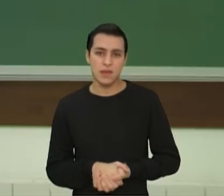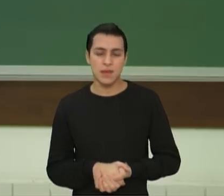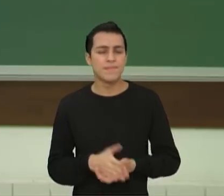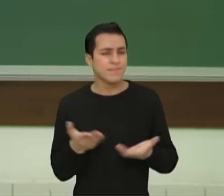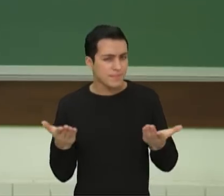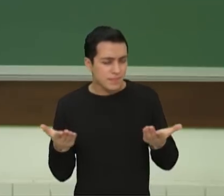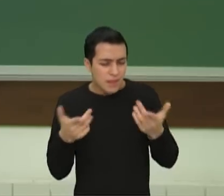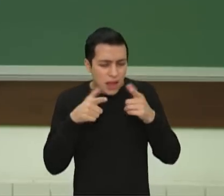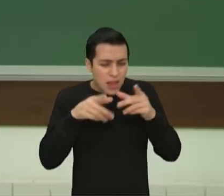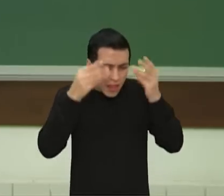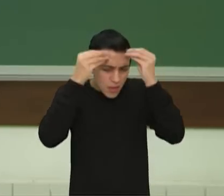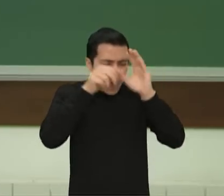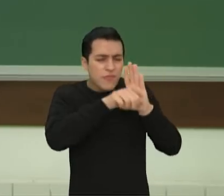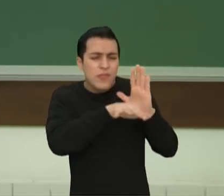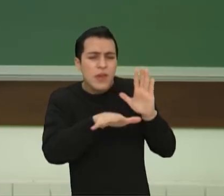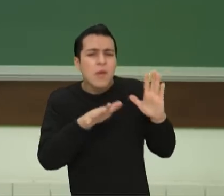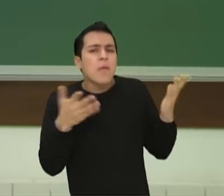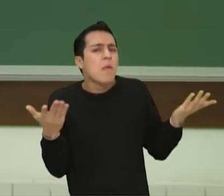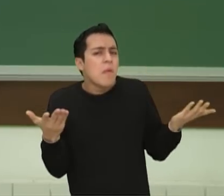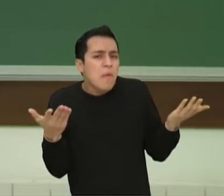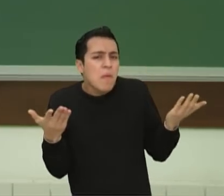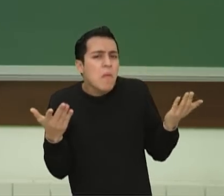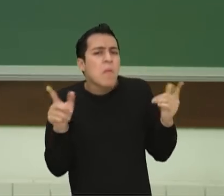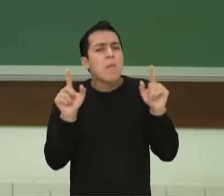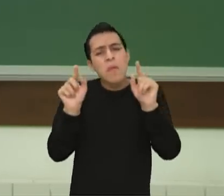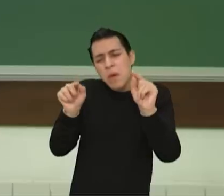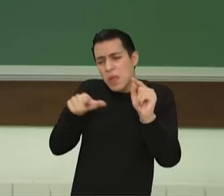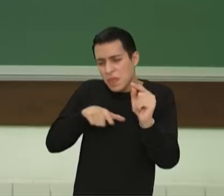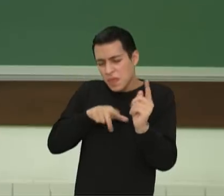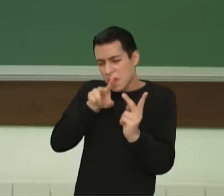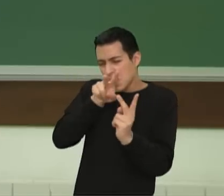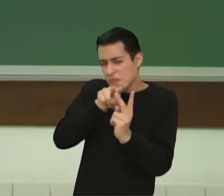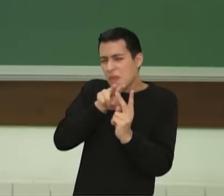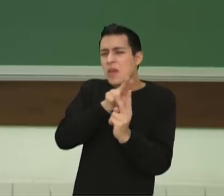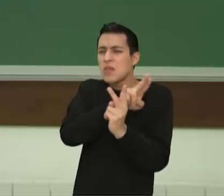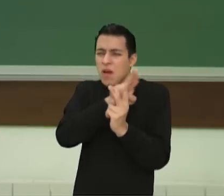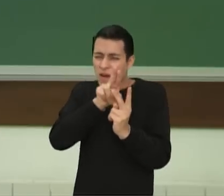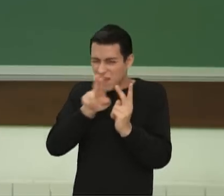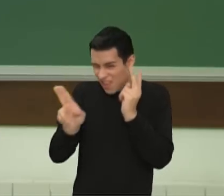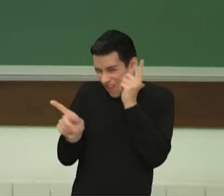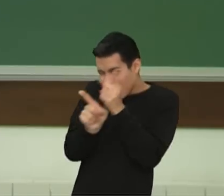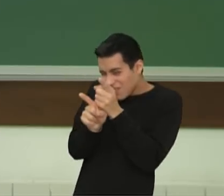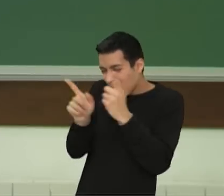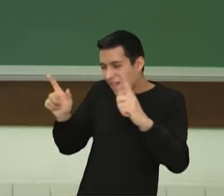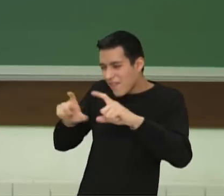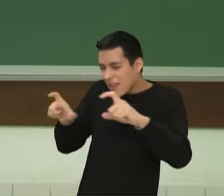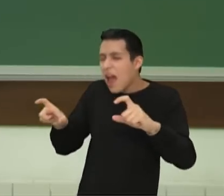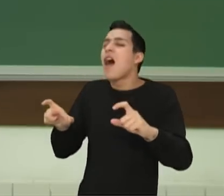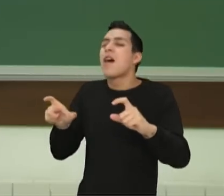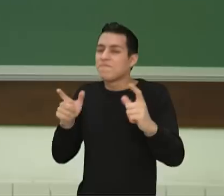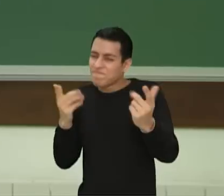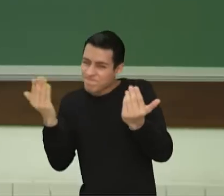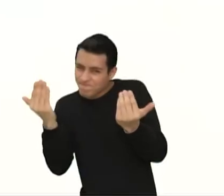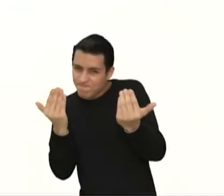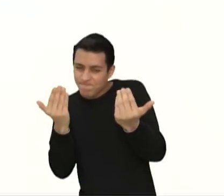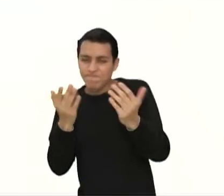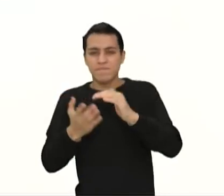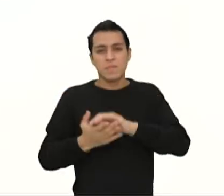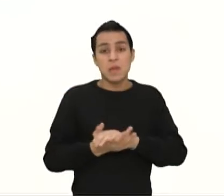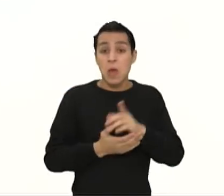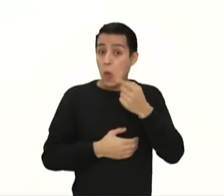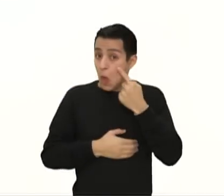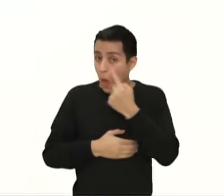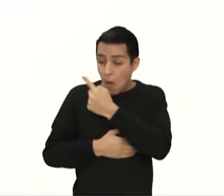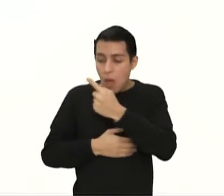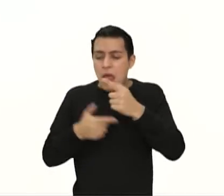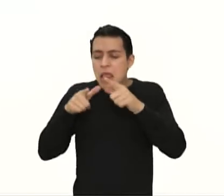A figura de linguagem é uma figura de linguagem que tem dois nomes. Você encontrou ela? Vamos ver. A figura